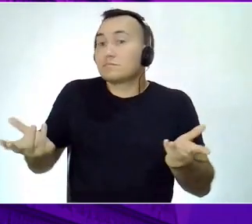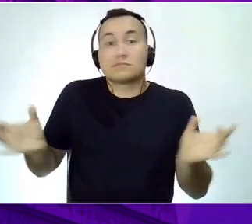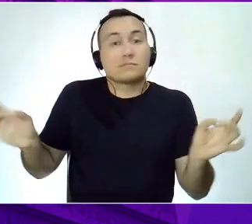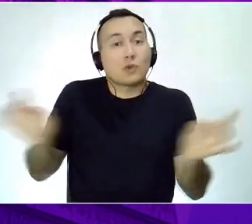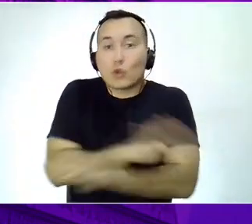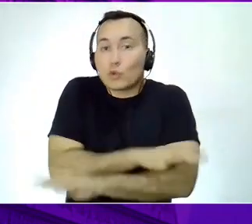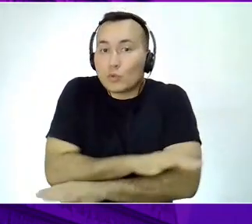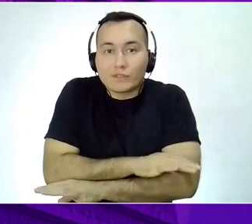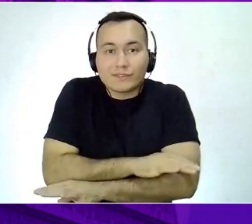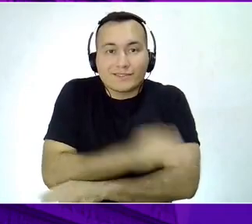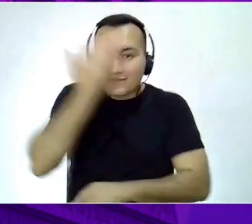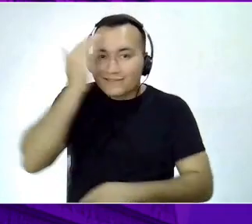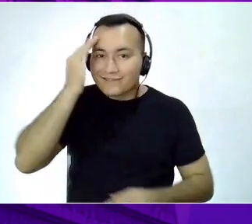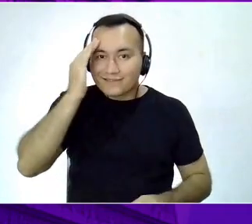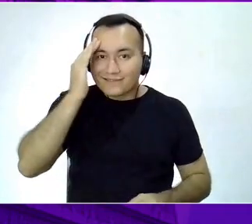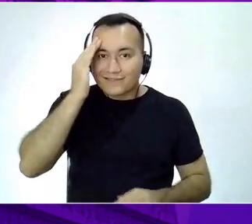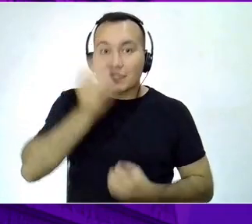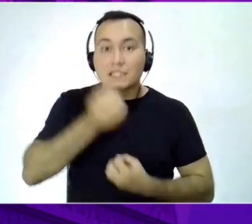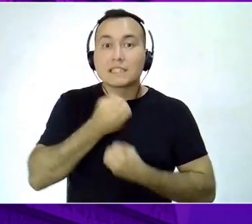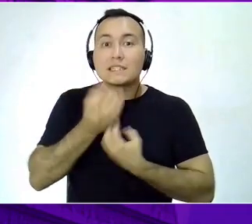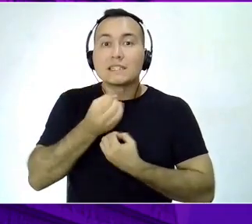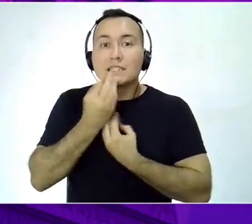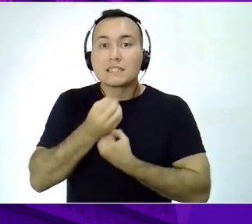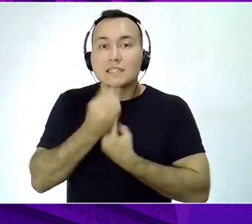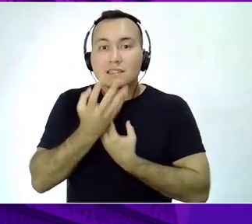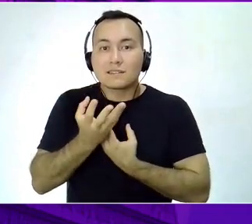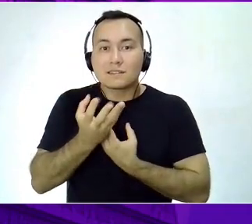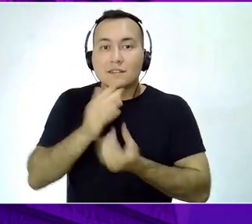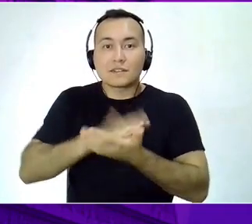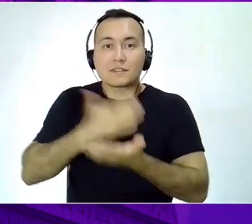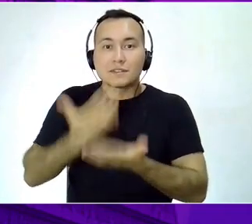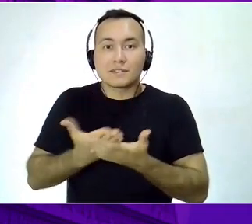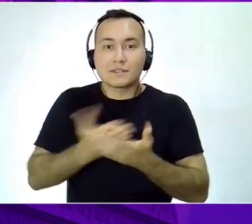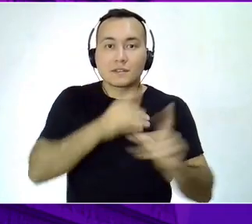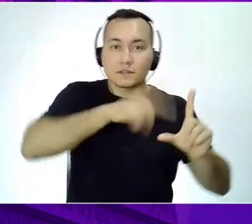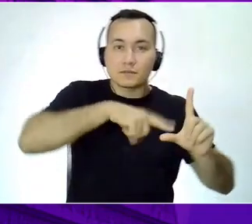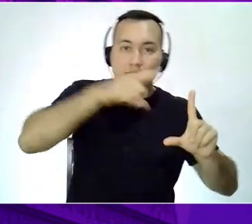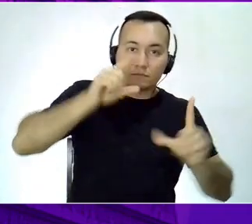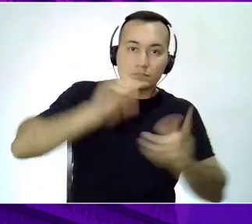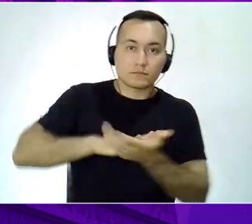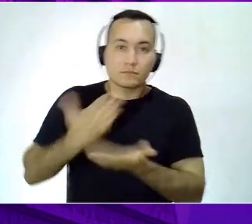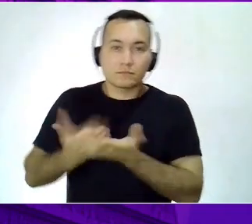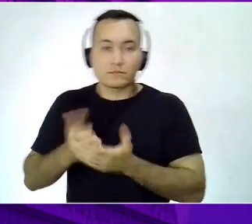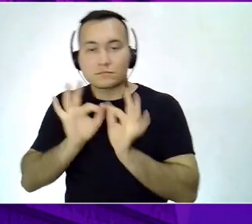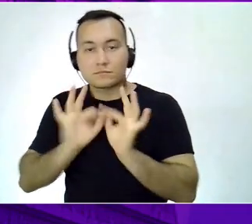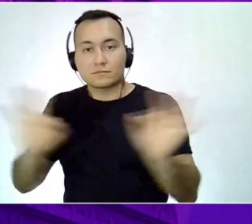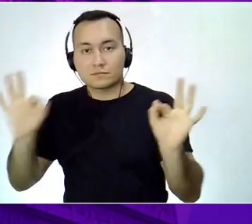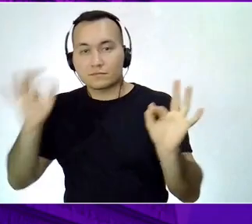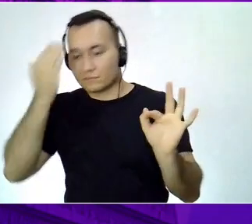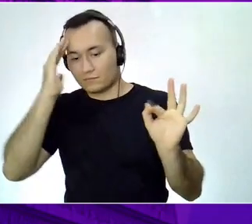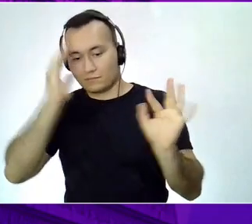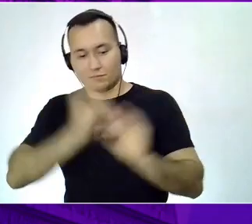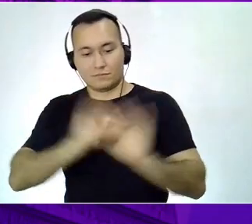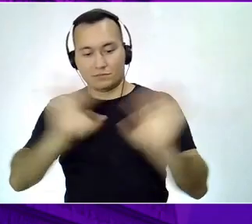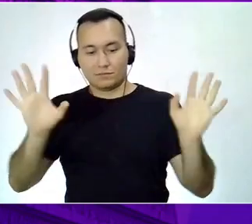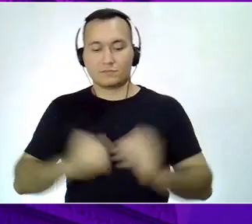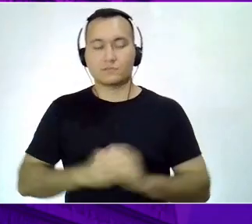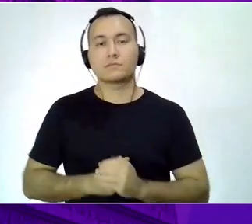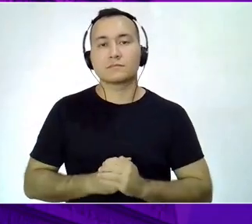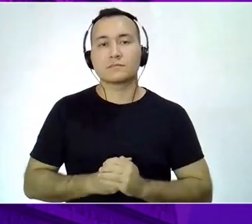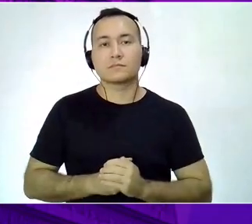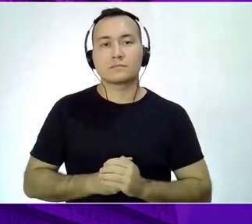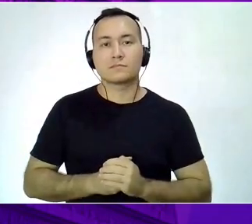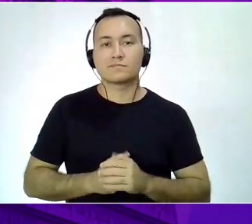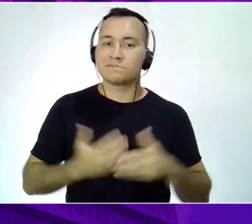aprovação, desaprovação e neutro. Eu não estou tão interessado nas subcategorias, tá? E eu quero precisão do tipo